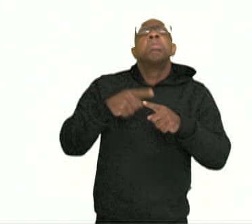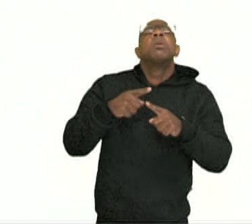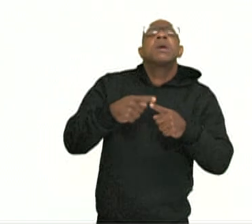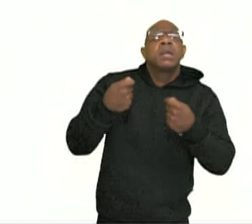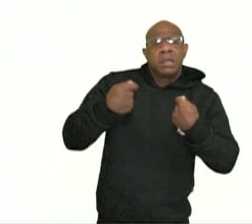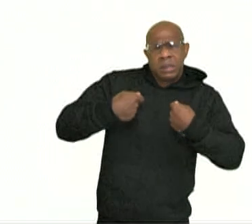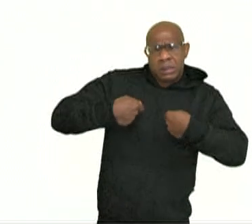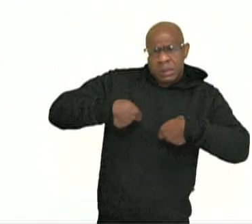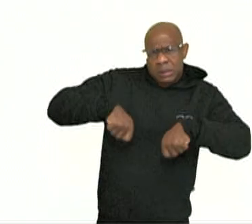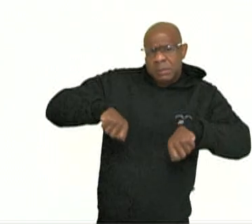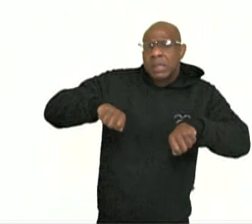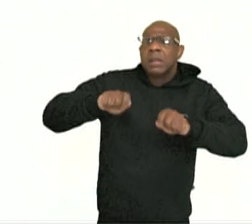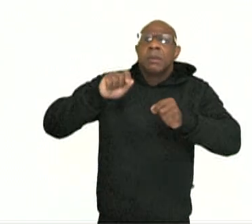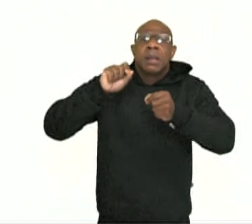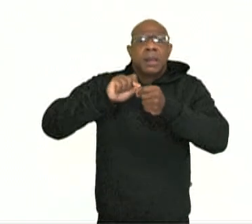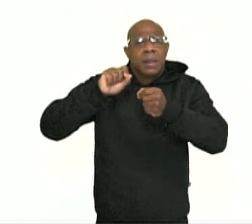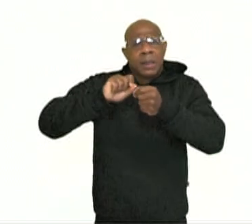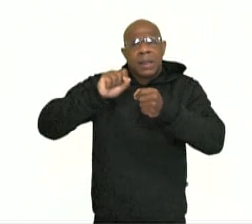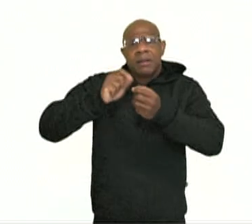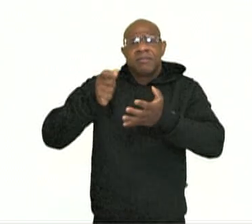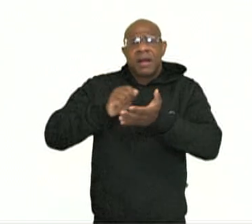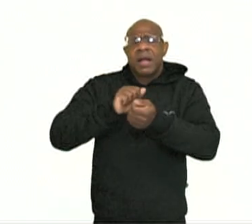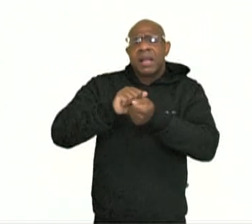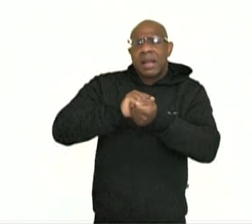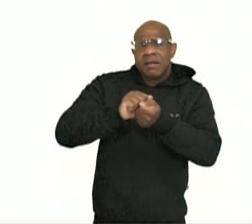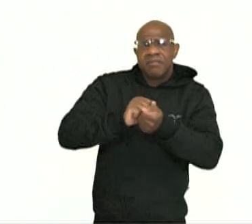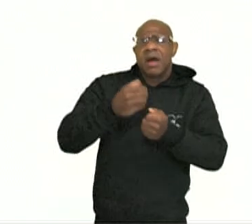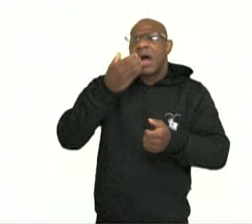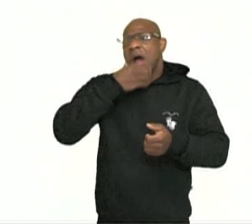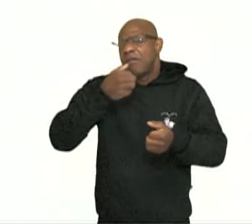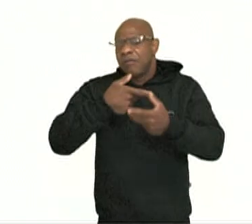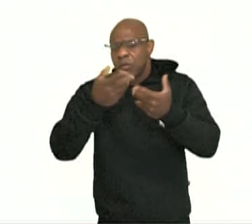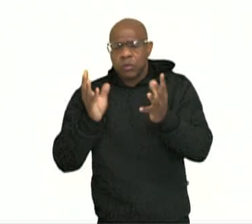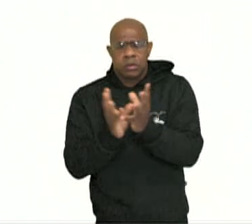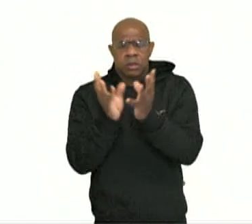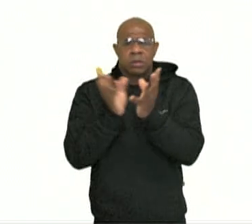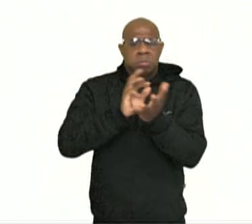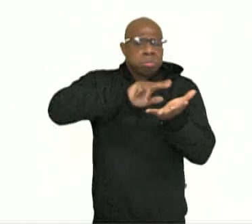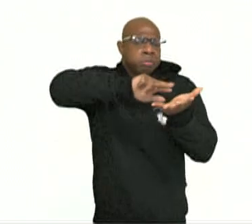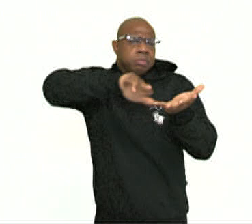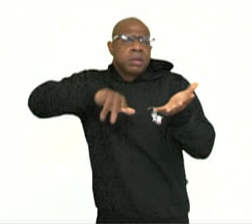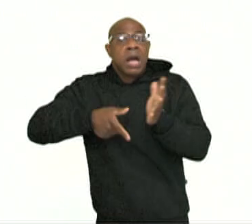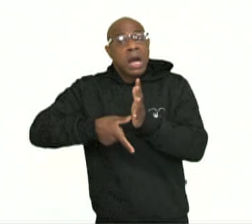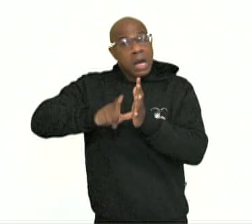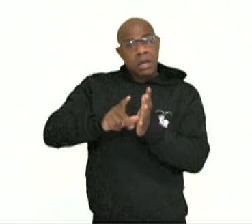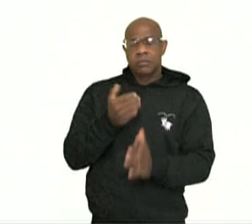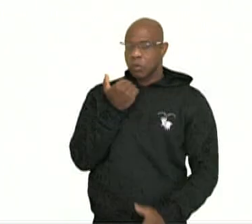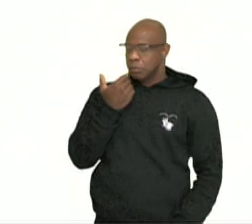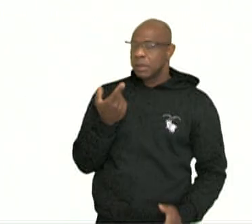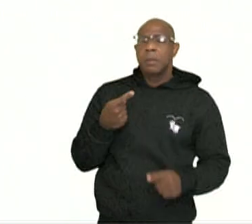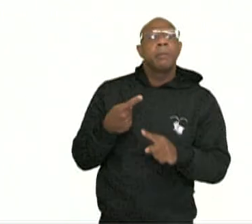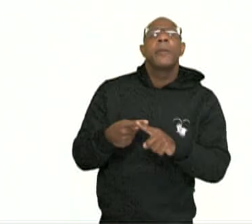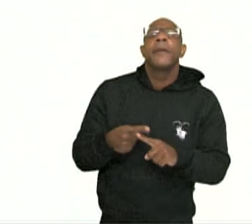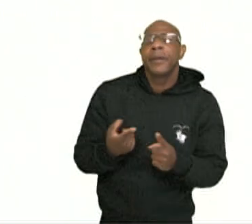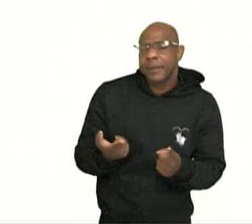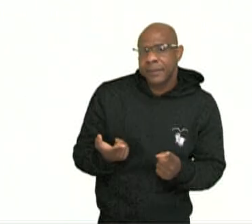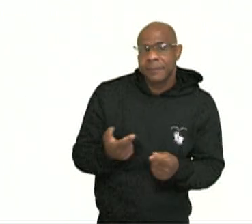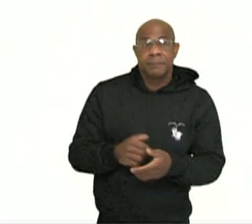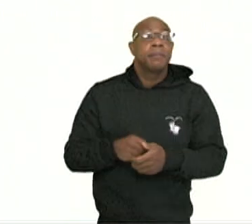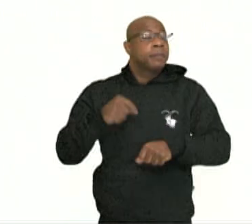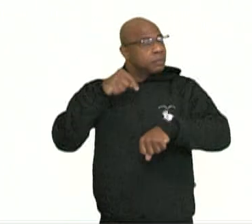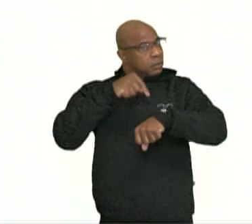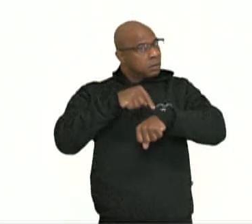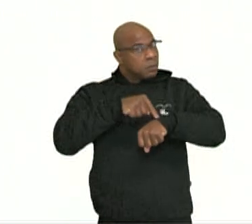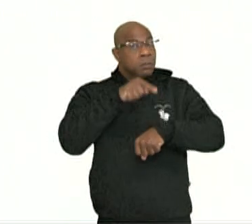as verduras, as frutas e os legumes antes de serem consumidos? Tá entendendo, né? Então eu vou dar um tempinho